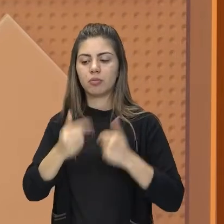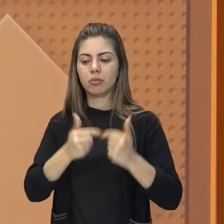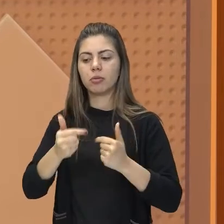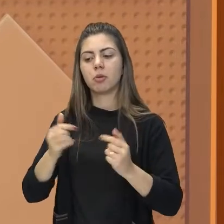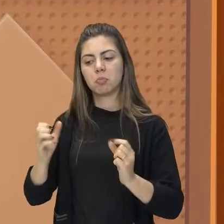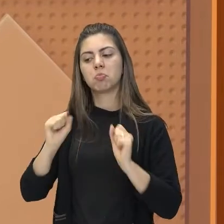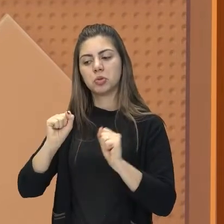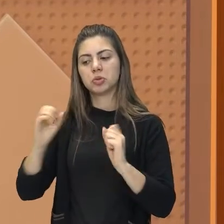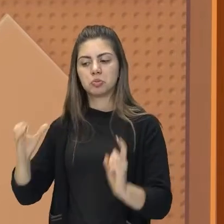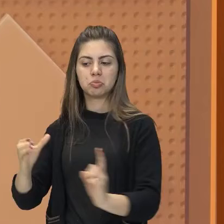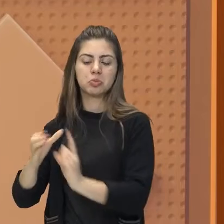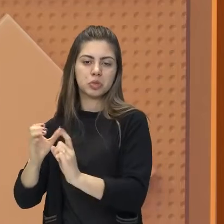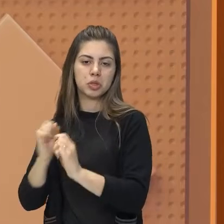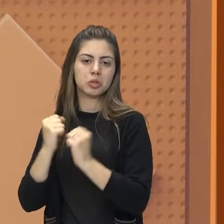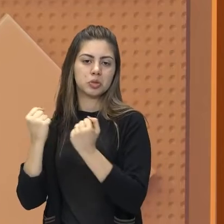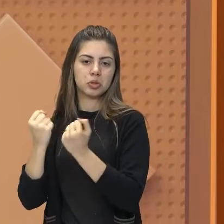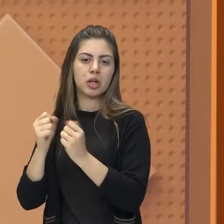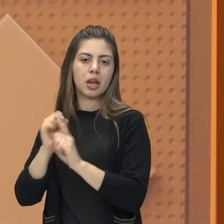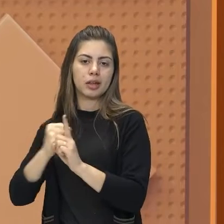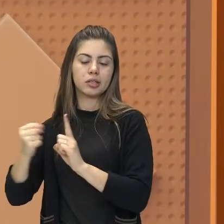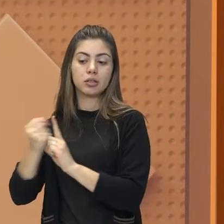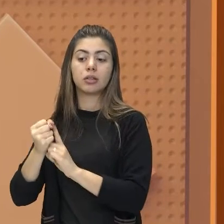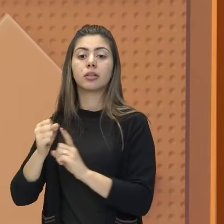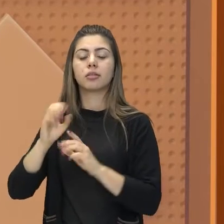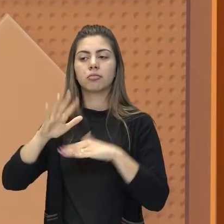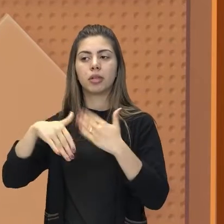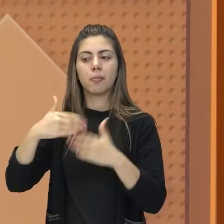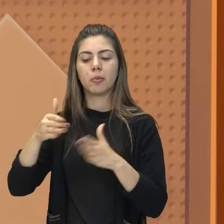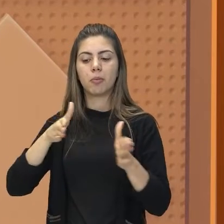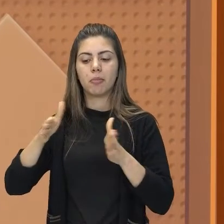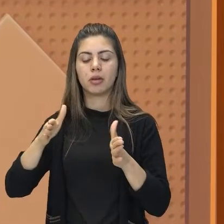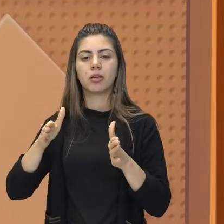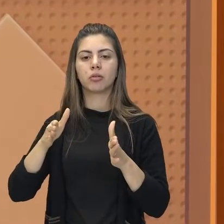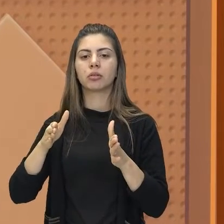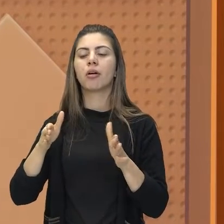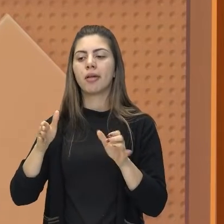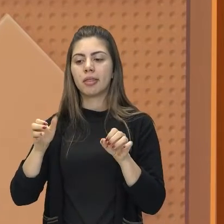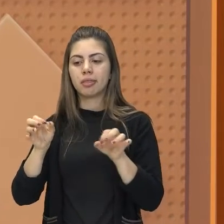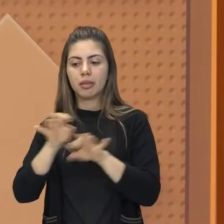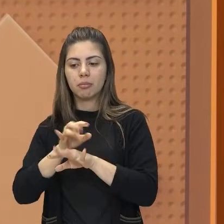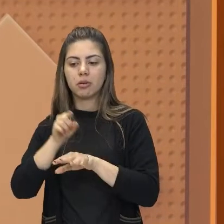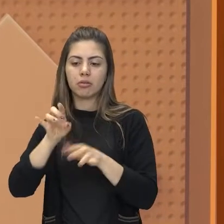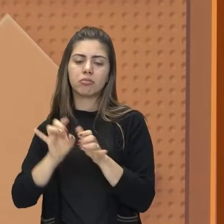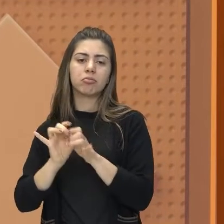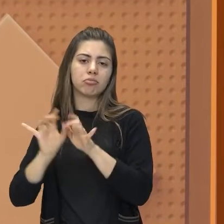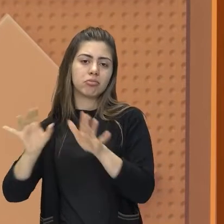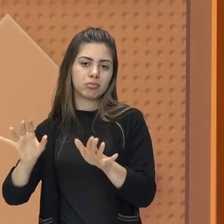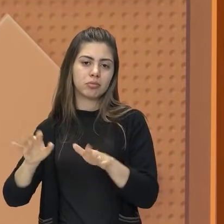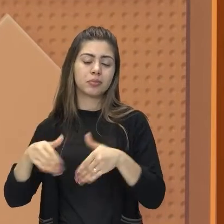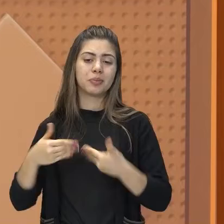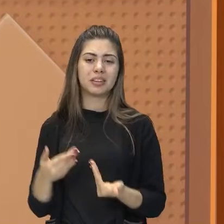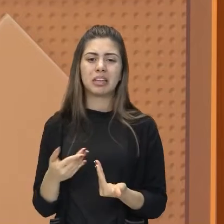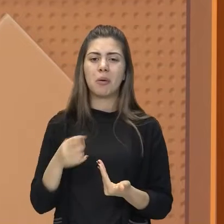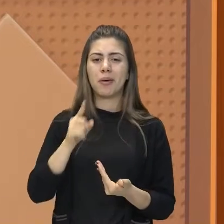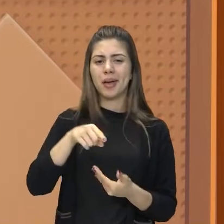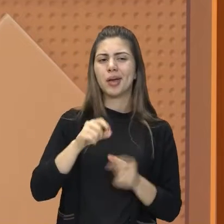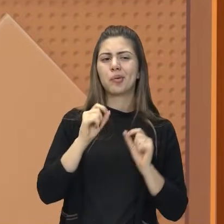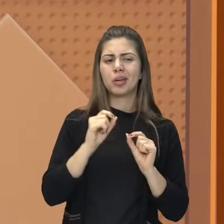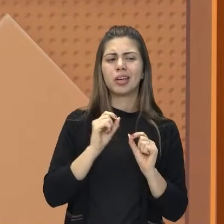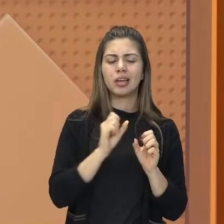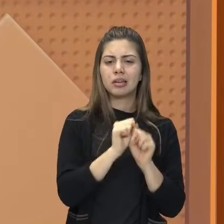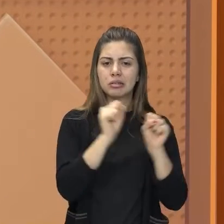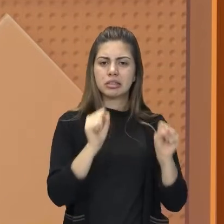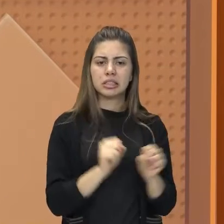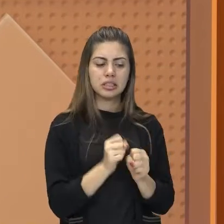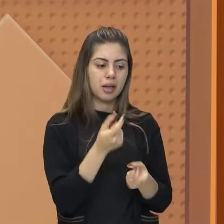determinado período, ele ganha liberdade. Então, não é aquele sistema econômico que vai